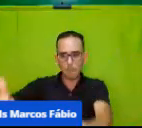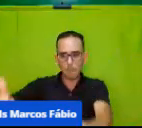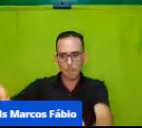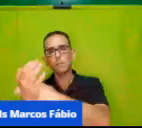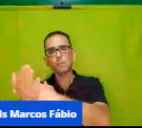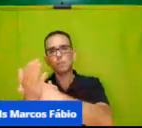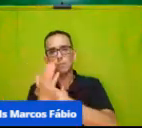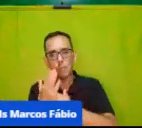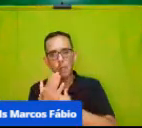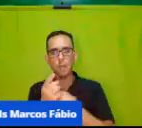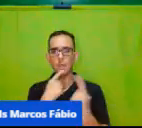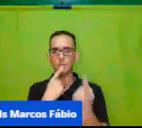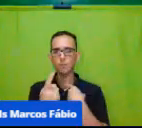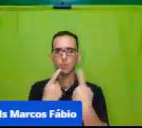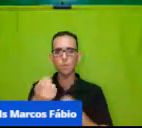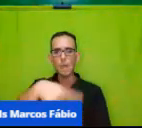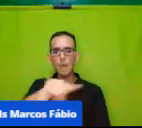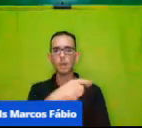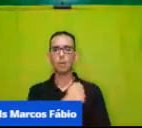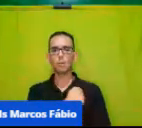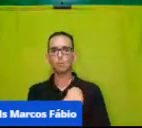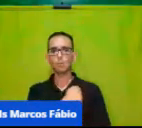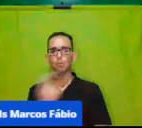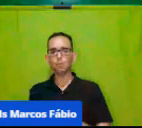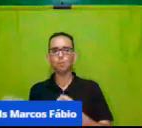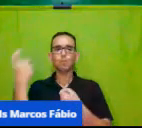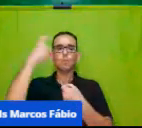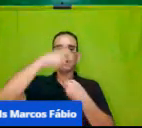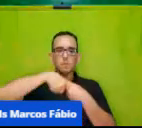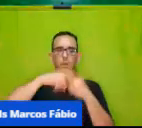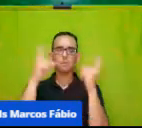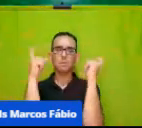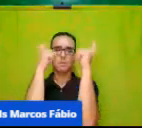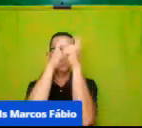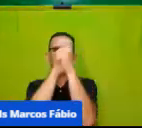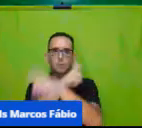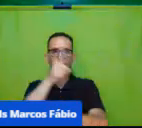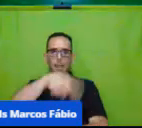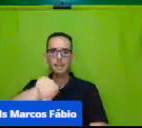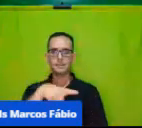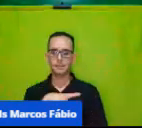nesse diálogo com os alunos, nesse retorno das dificuldades com os alunos.